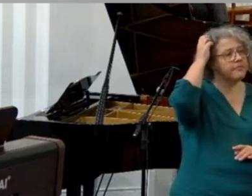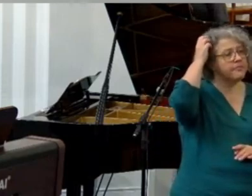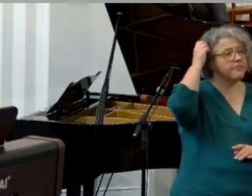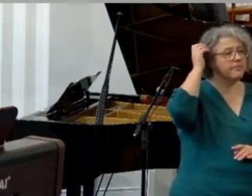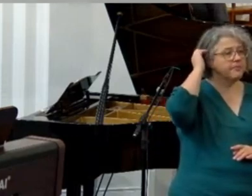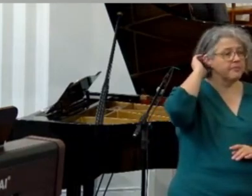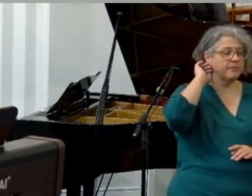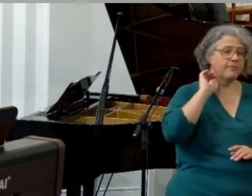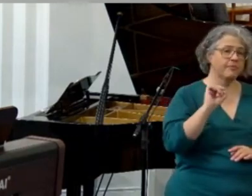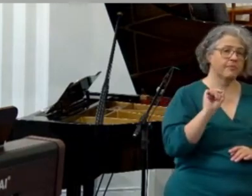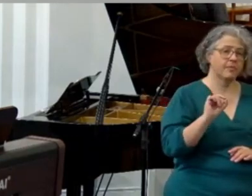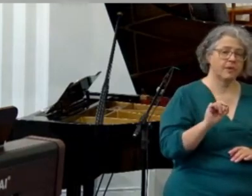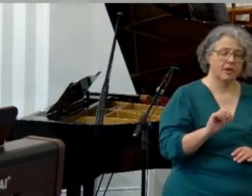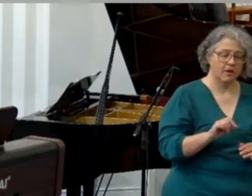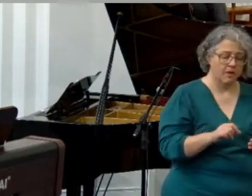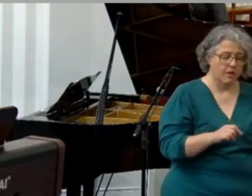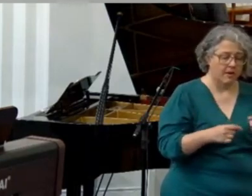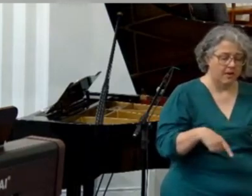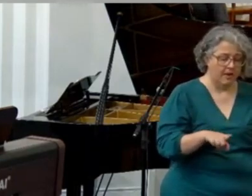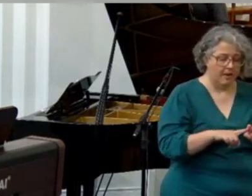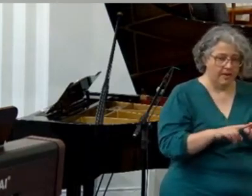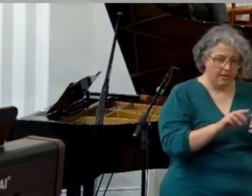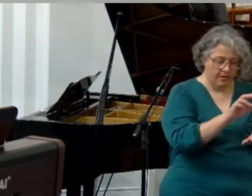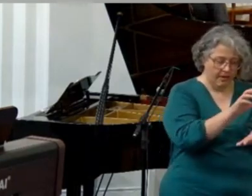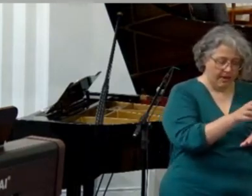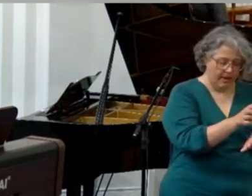aí diante de você,